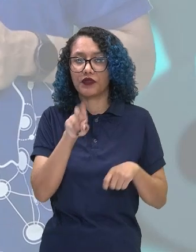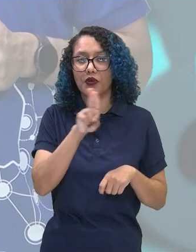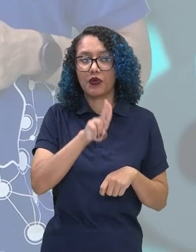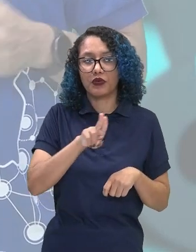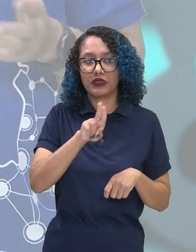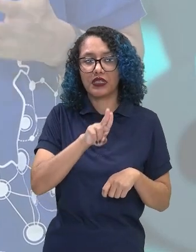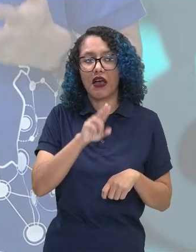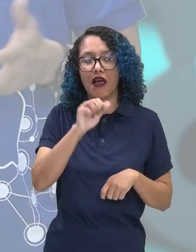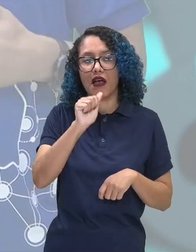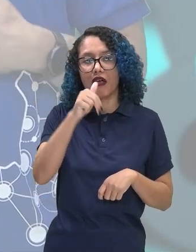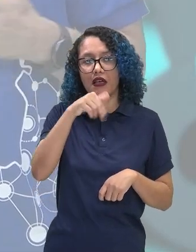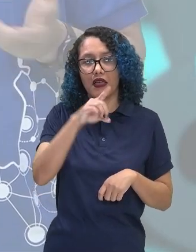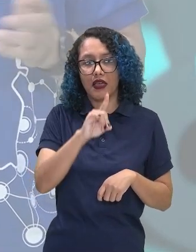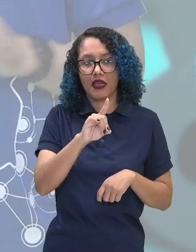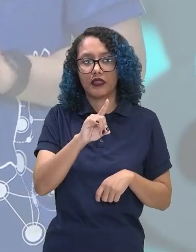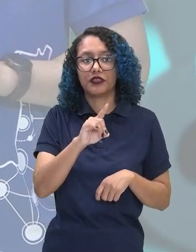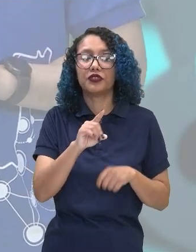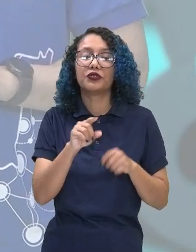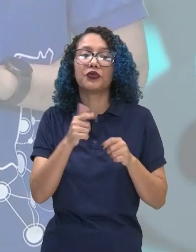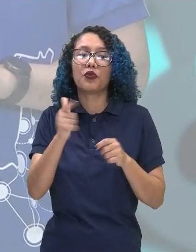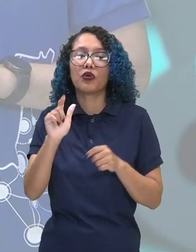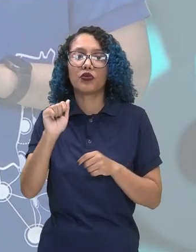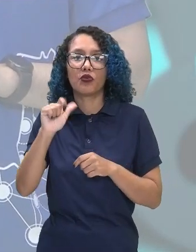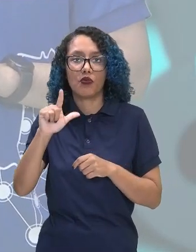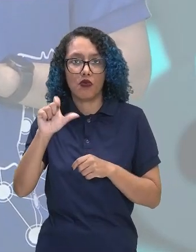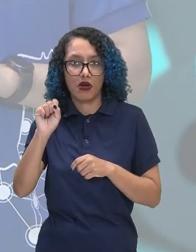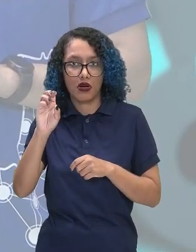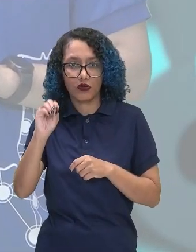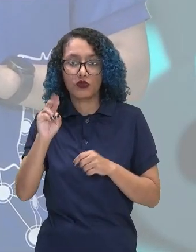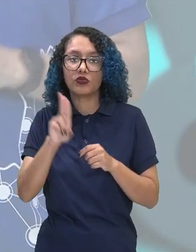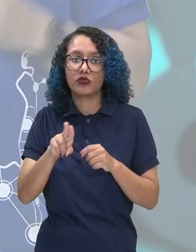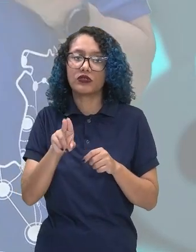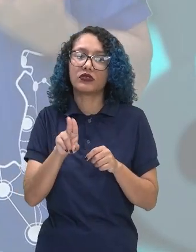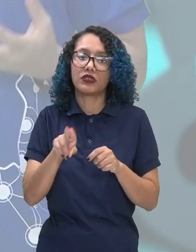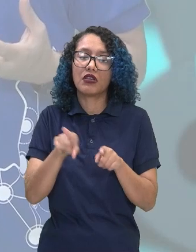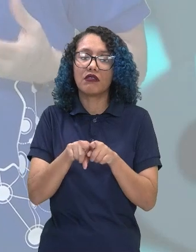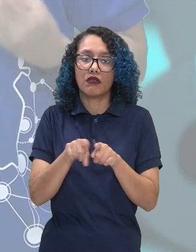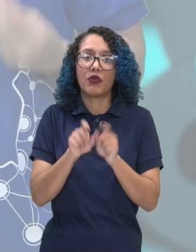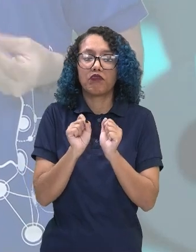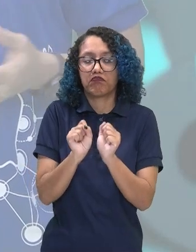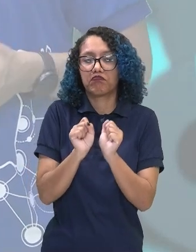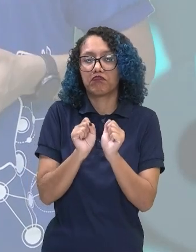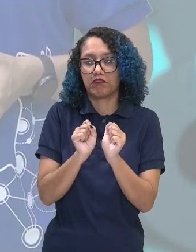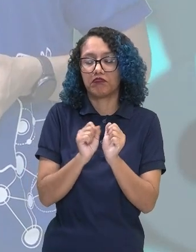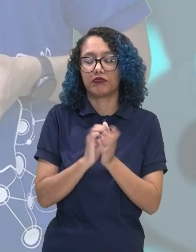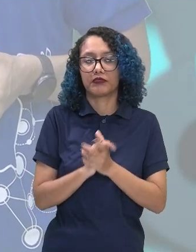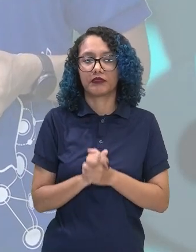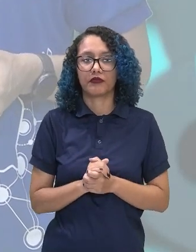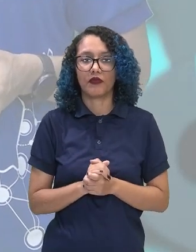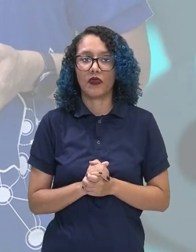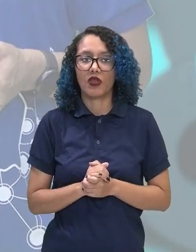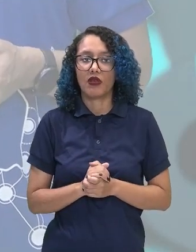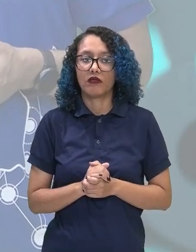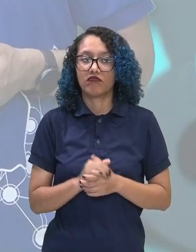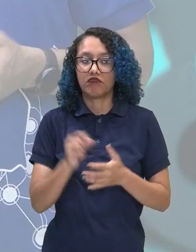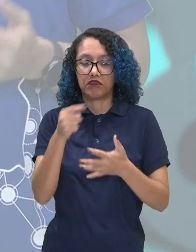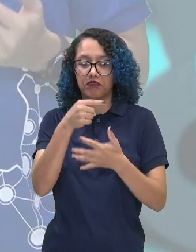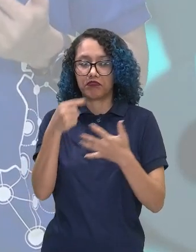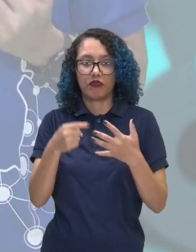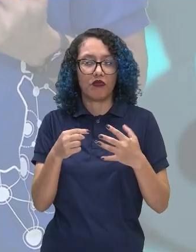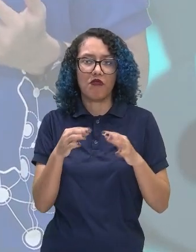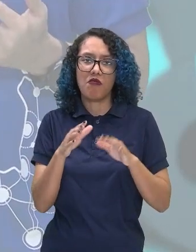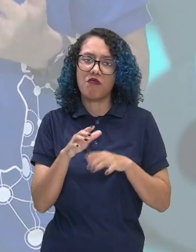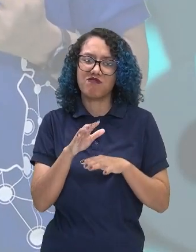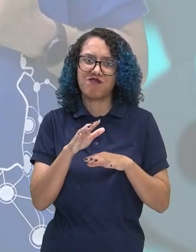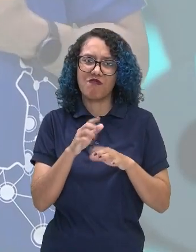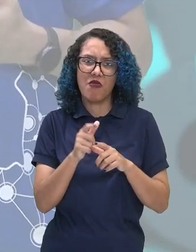pode-se utilizar also ou então uma outra dessas conjunções. Todas elas têm basicamente o mesmo significado, que é somar uma ideia,